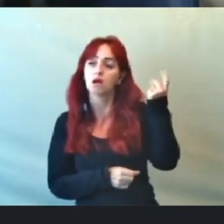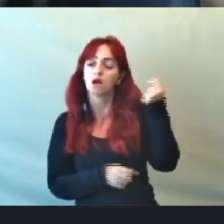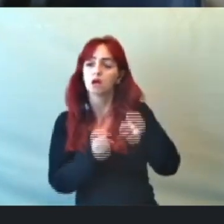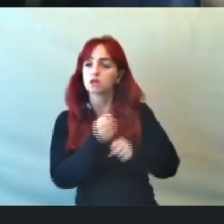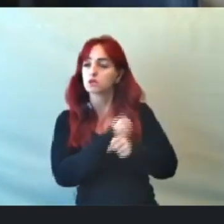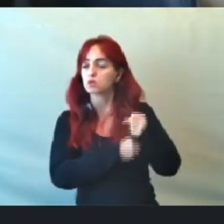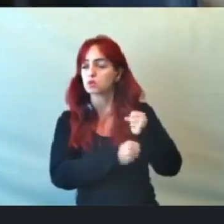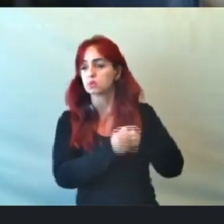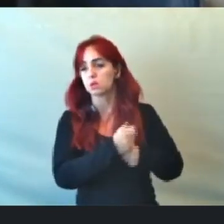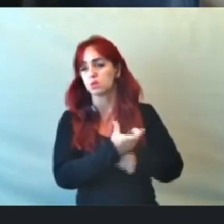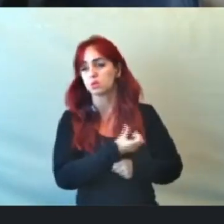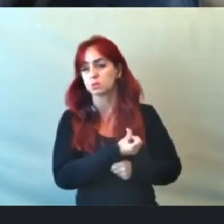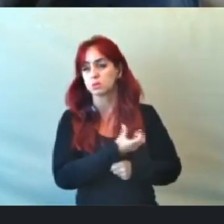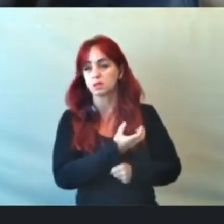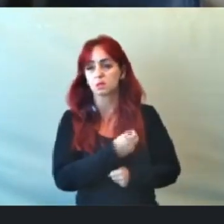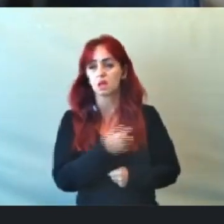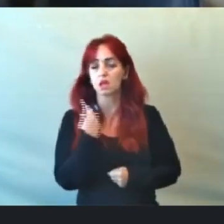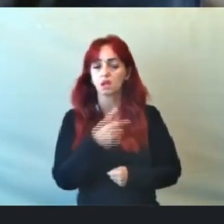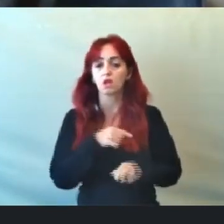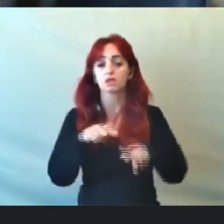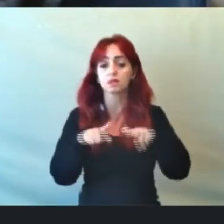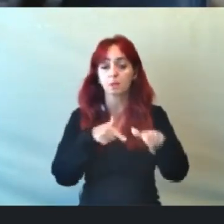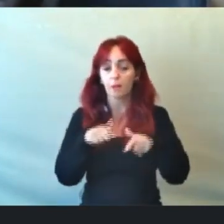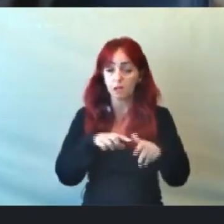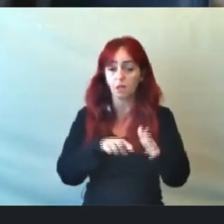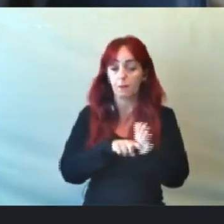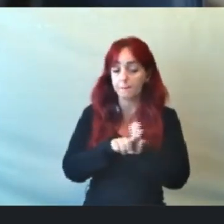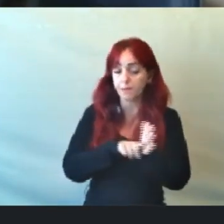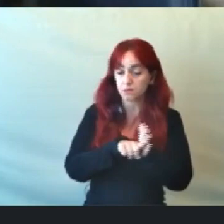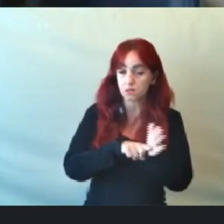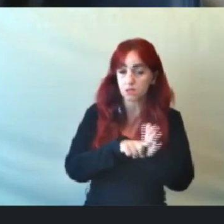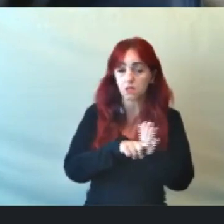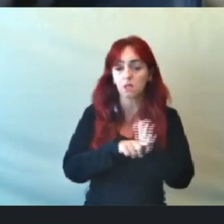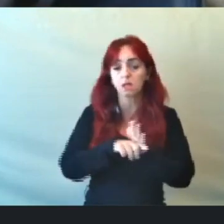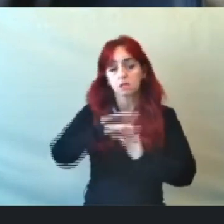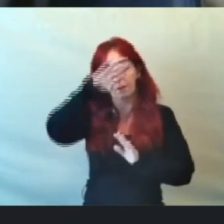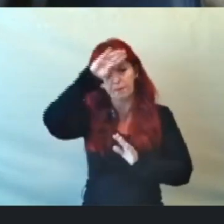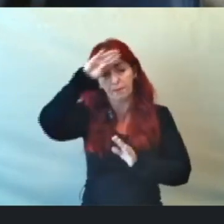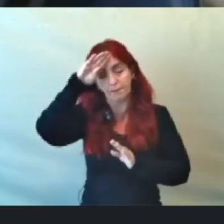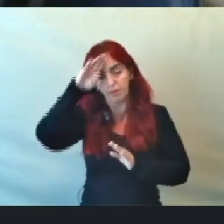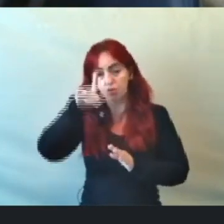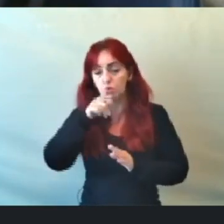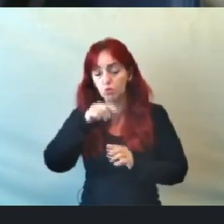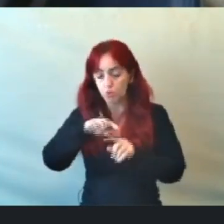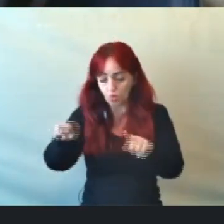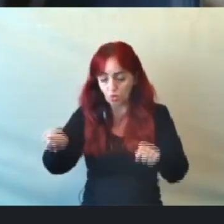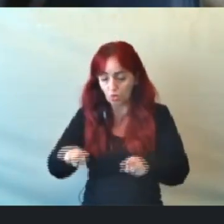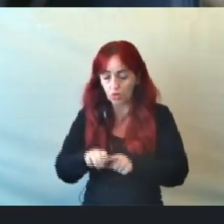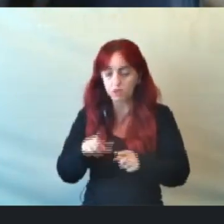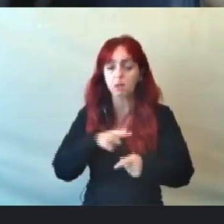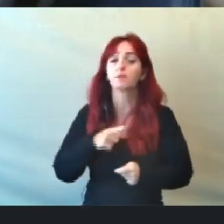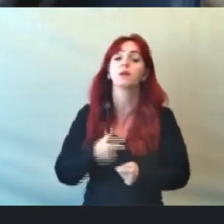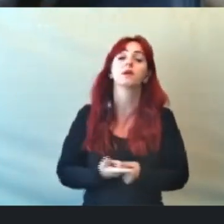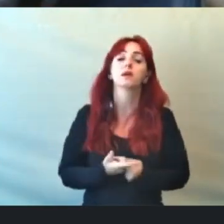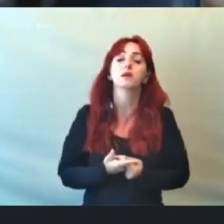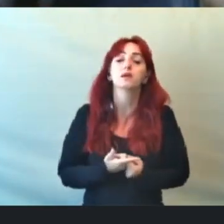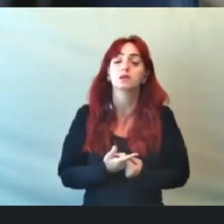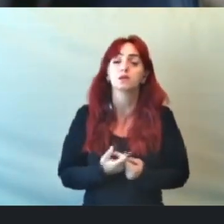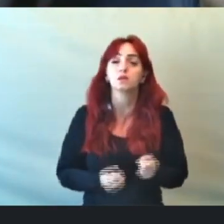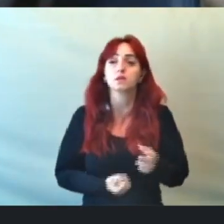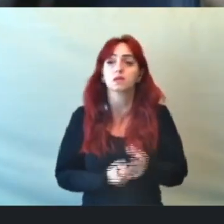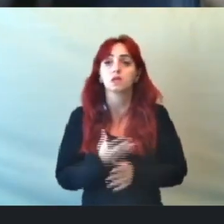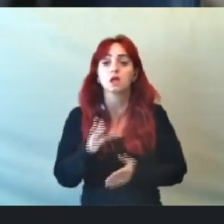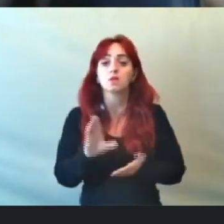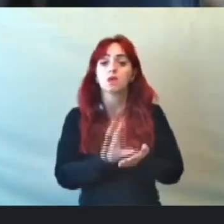com pesquisas na Pampulha, levantamos recursos públicos e sempre contamos